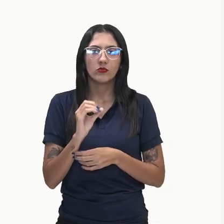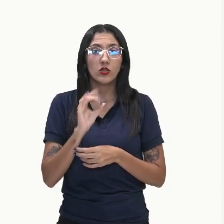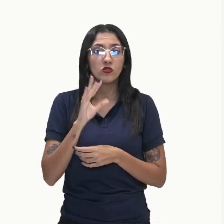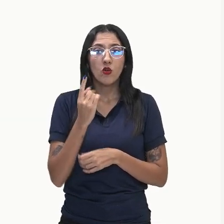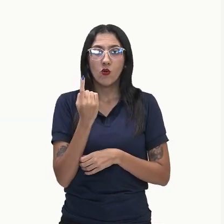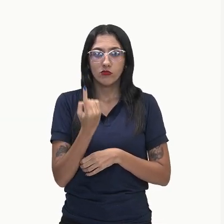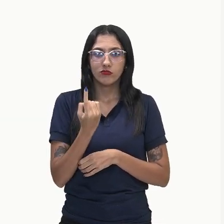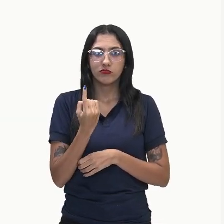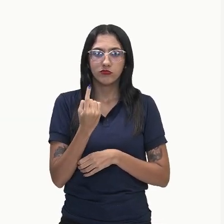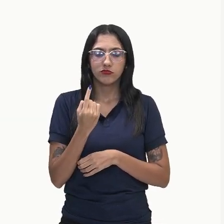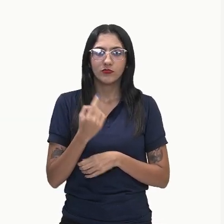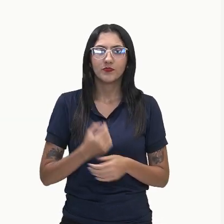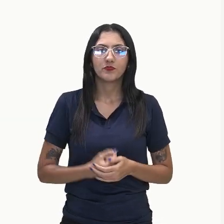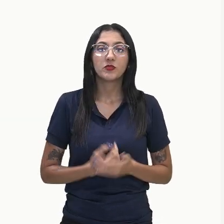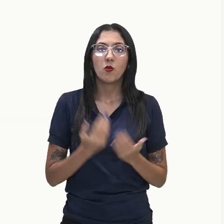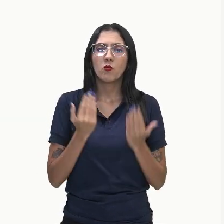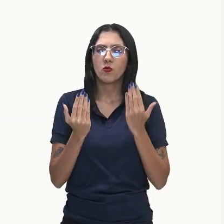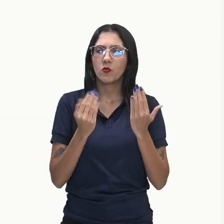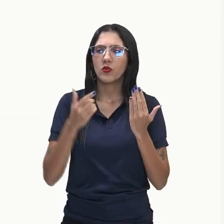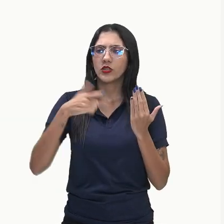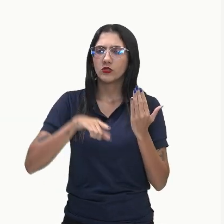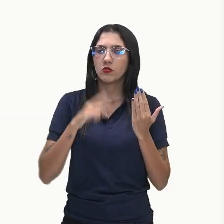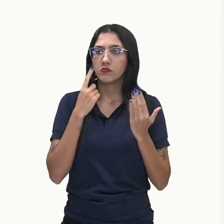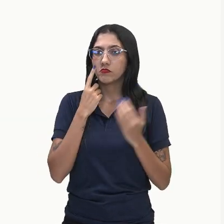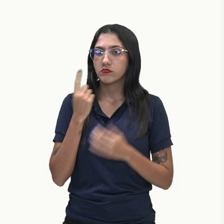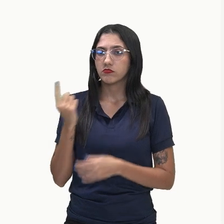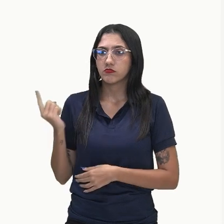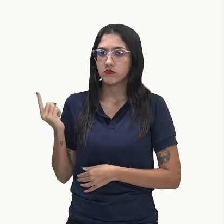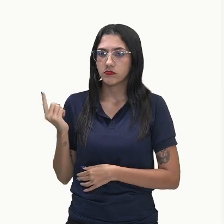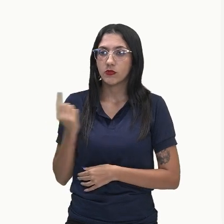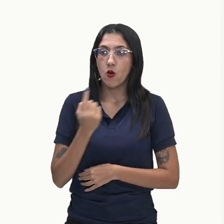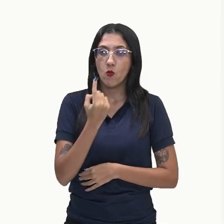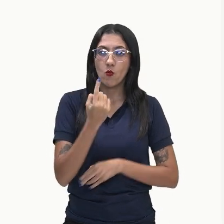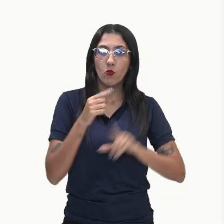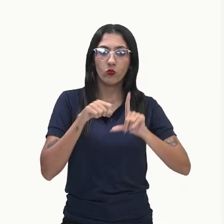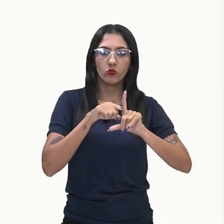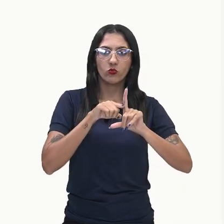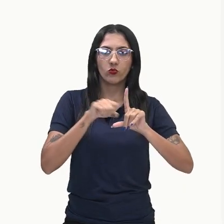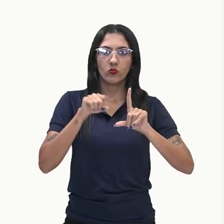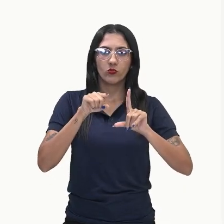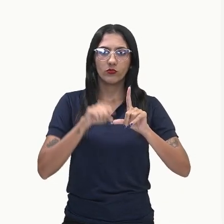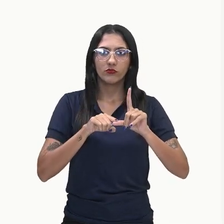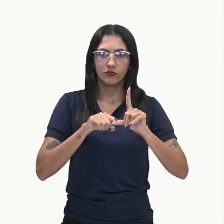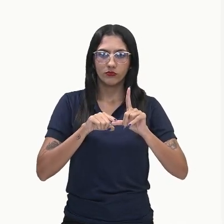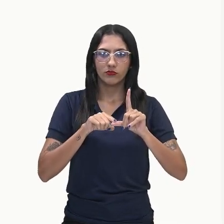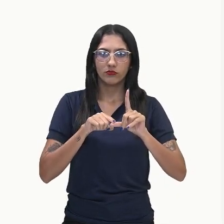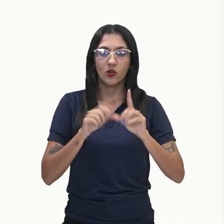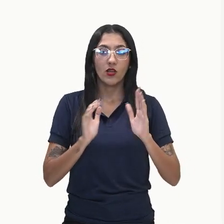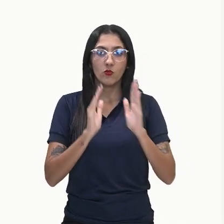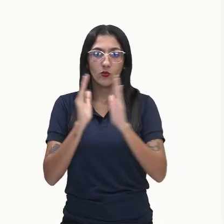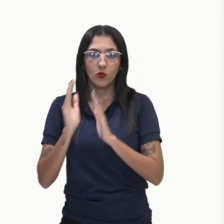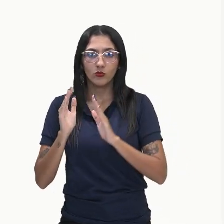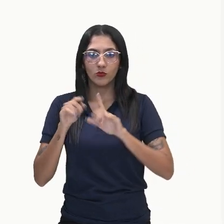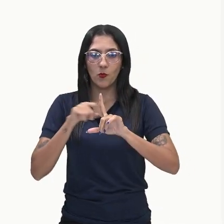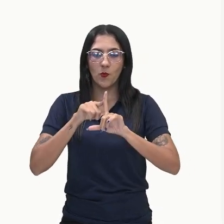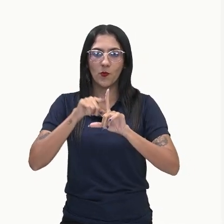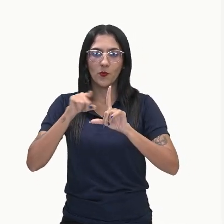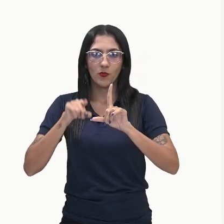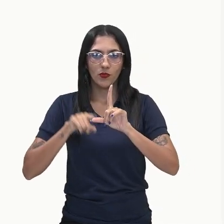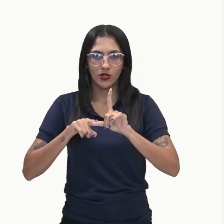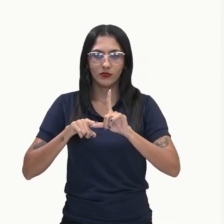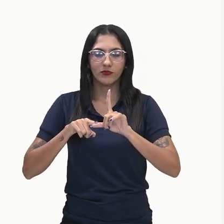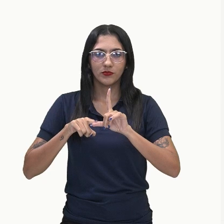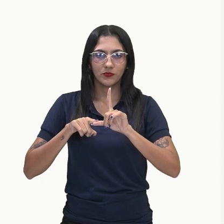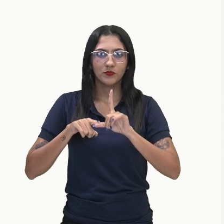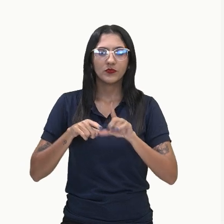internos, o retângulo, ele traz essa mesma condição, e o obtusângulo também. Mas o primeiro, que é o